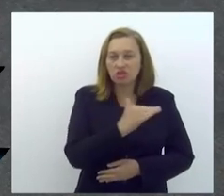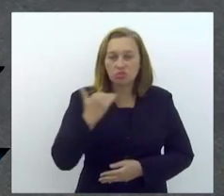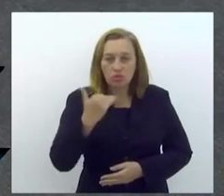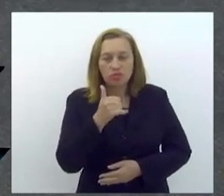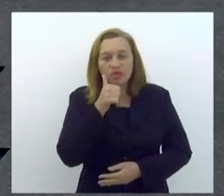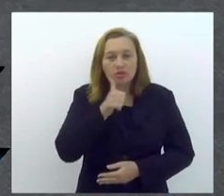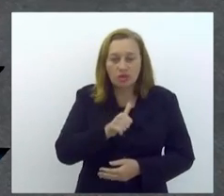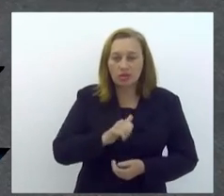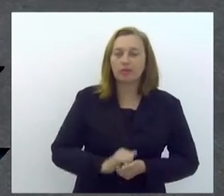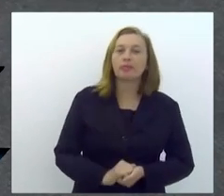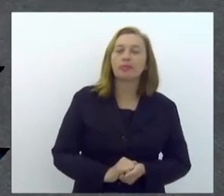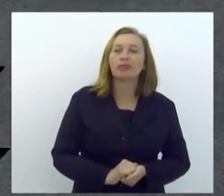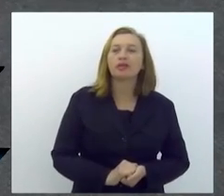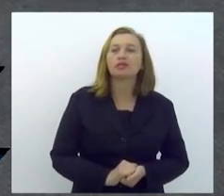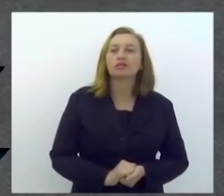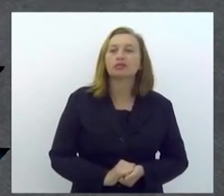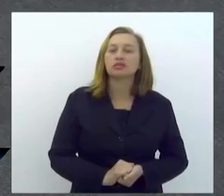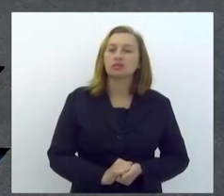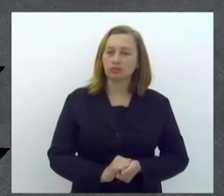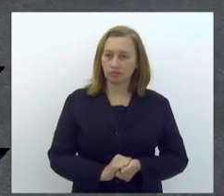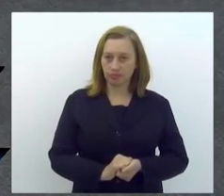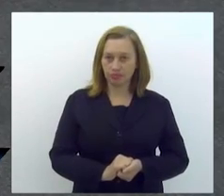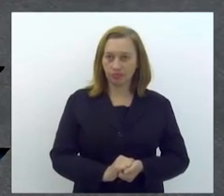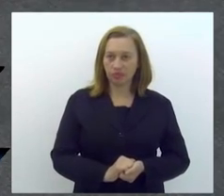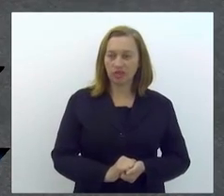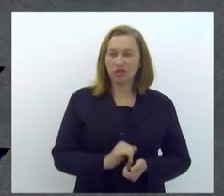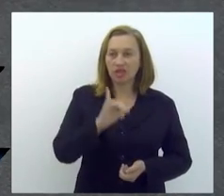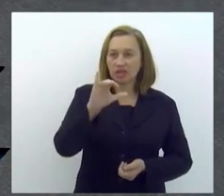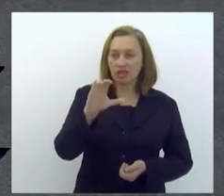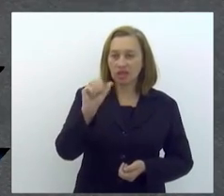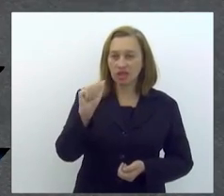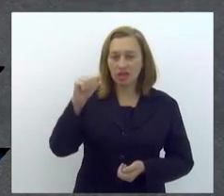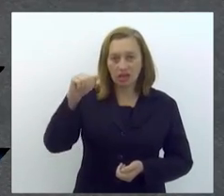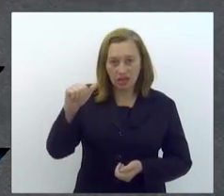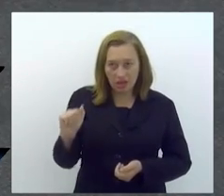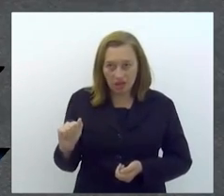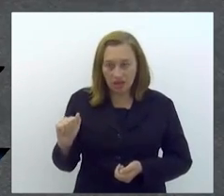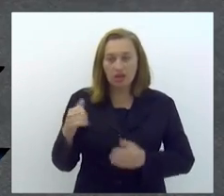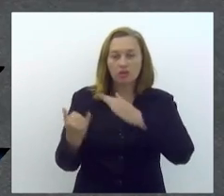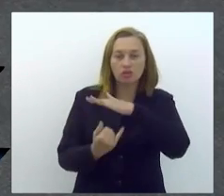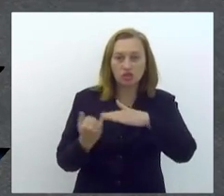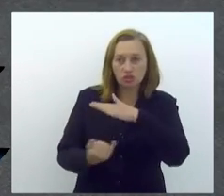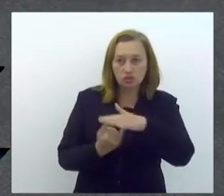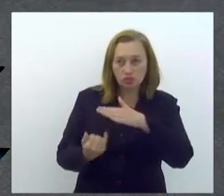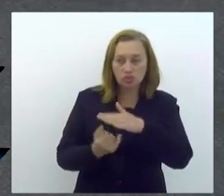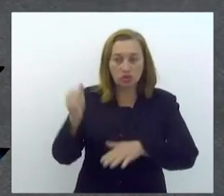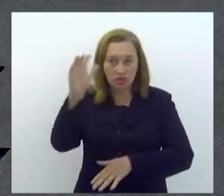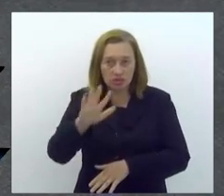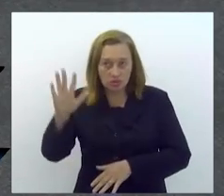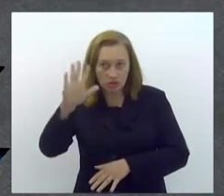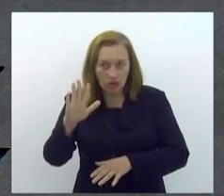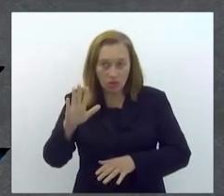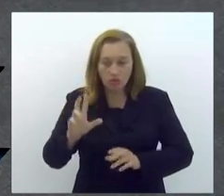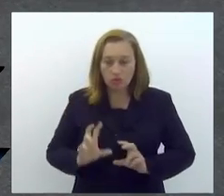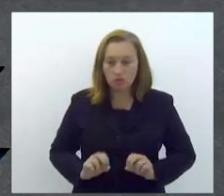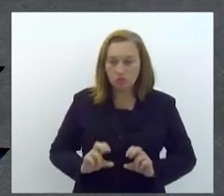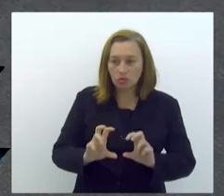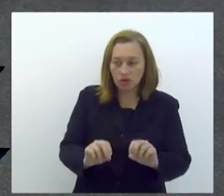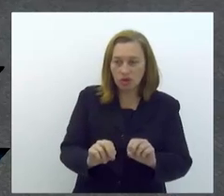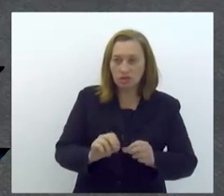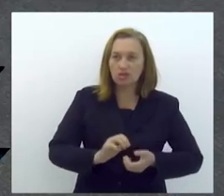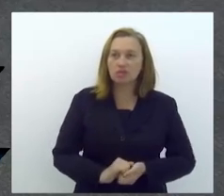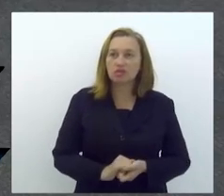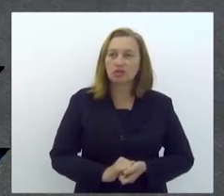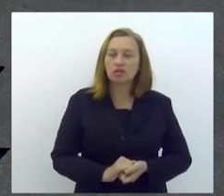é as estimativas Inca do Instituto Nacional do câncer no boletim de incidência